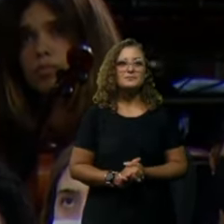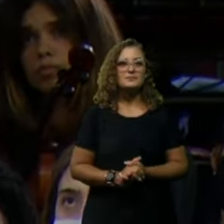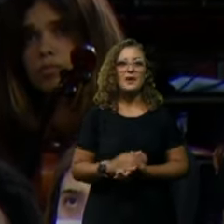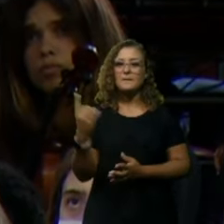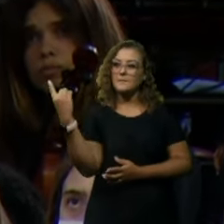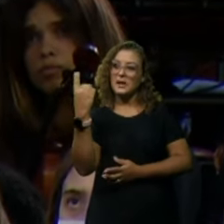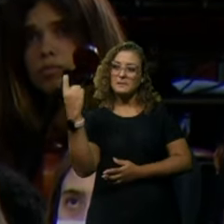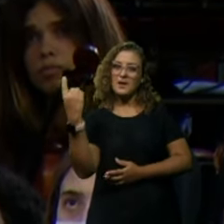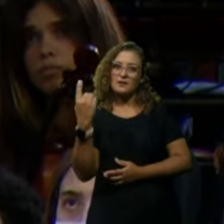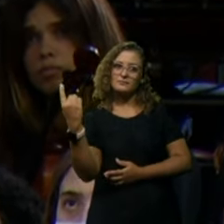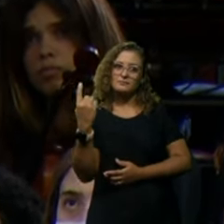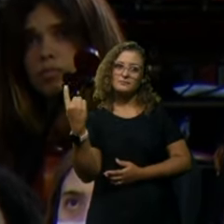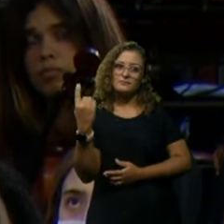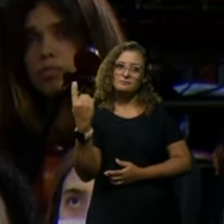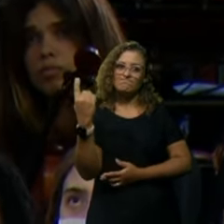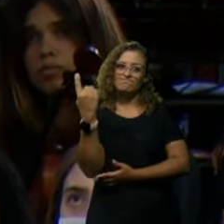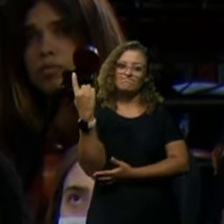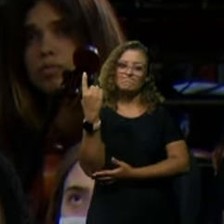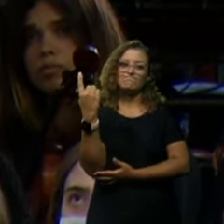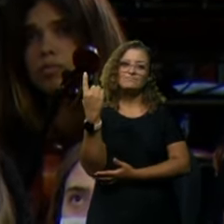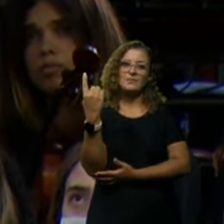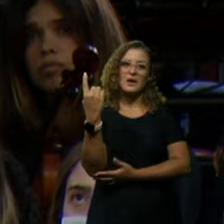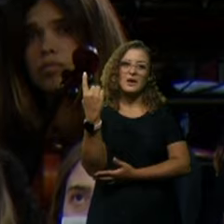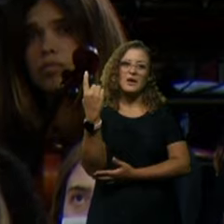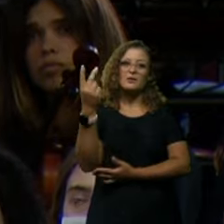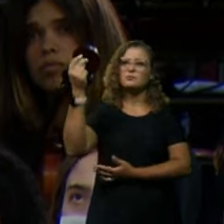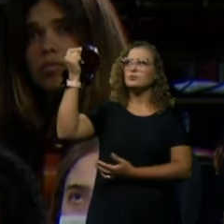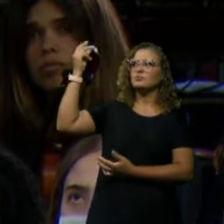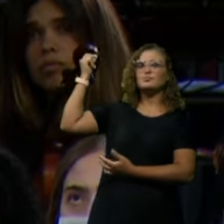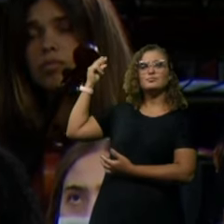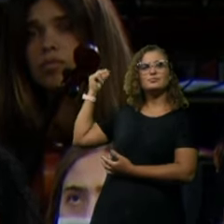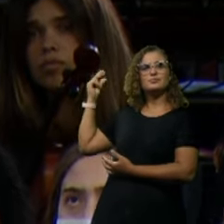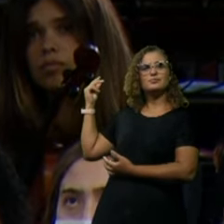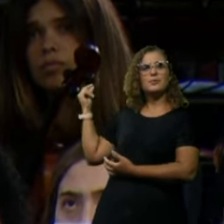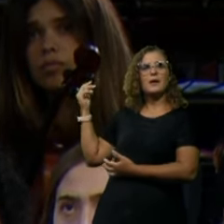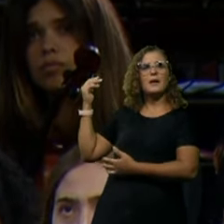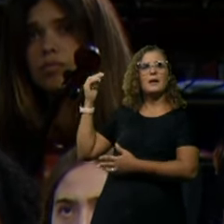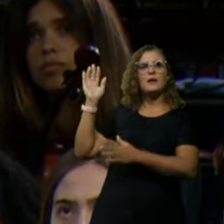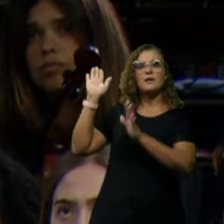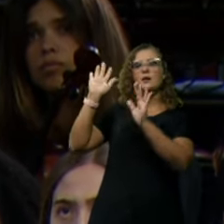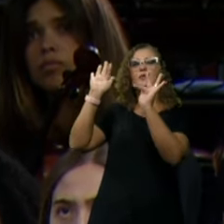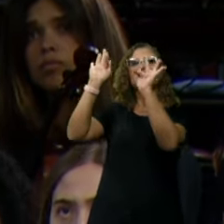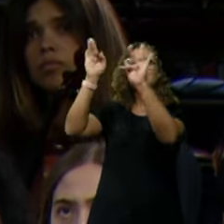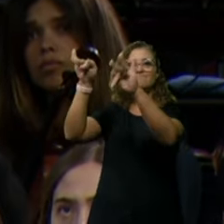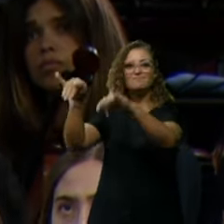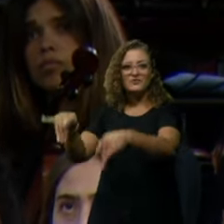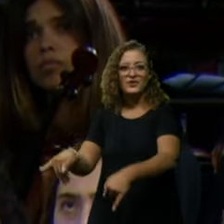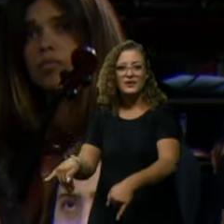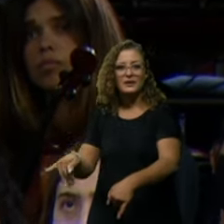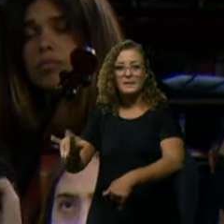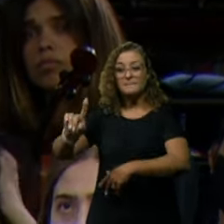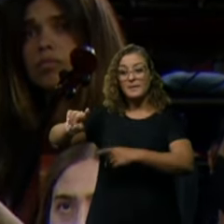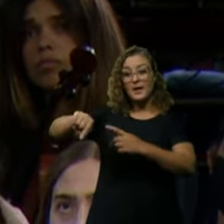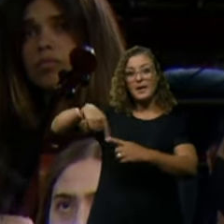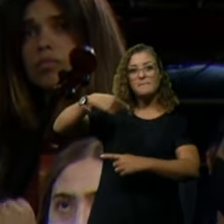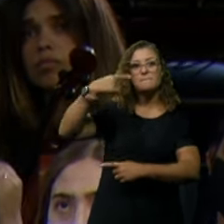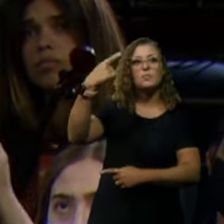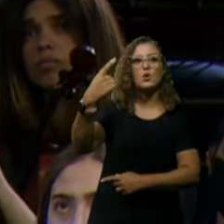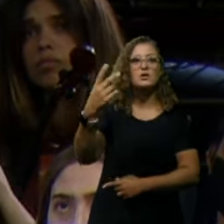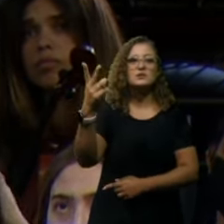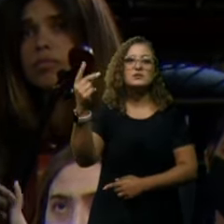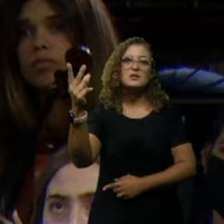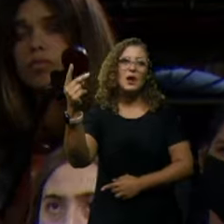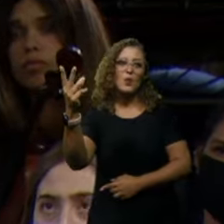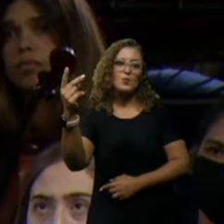o primeiro e para estabelecer o segundo duas verdades Qual a primeira o primeiro é